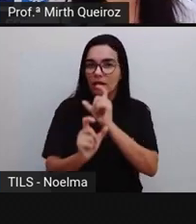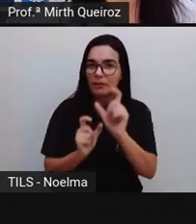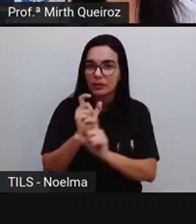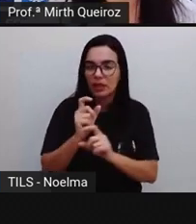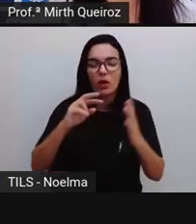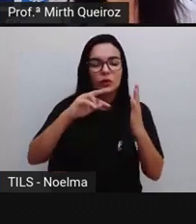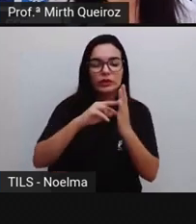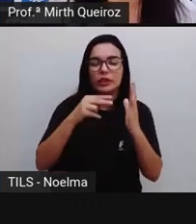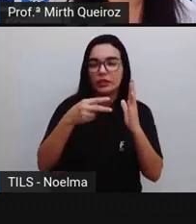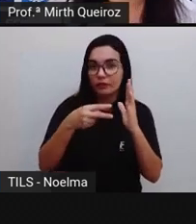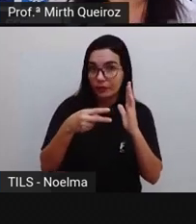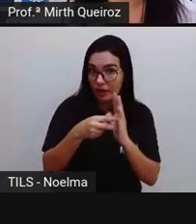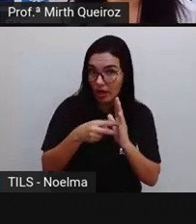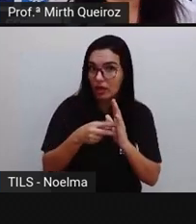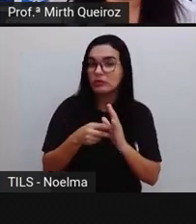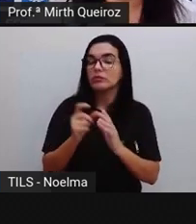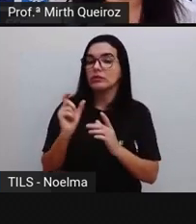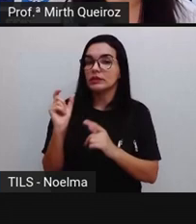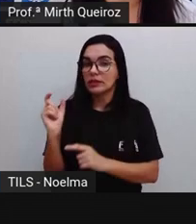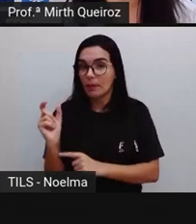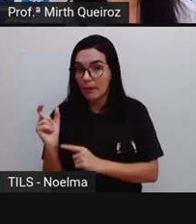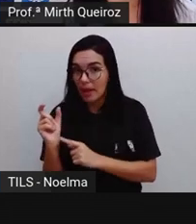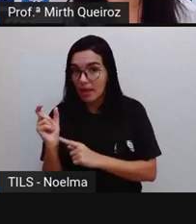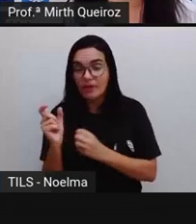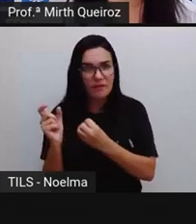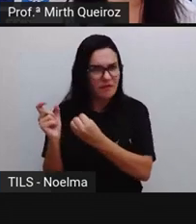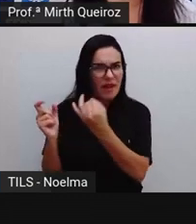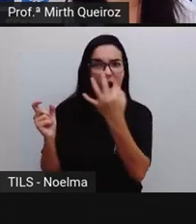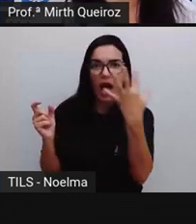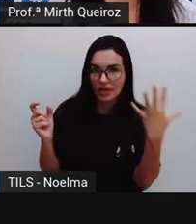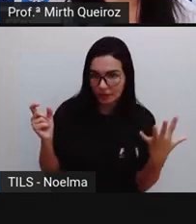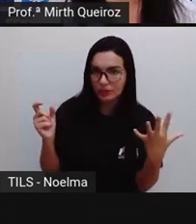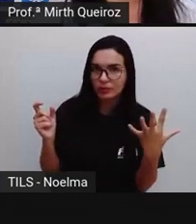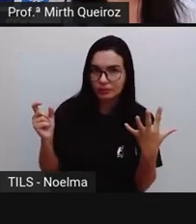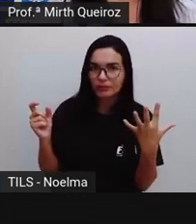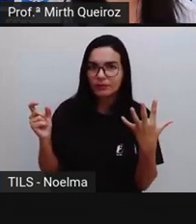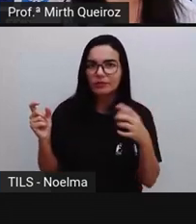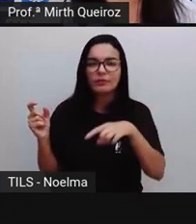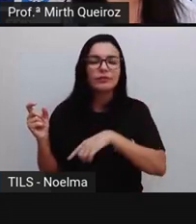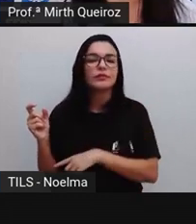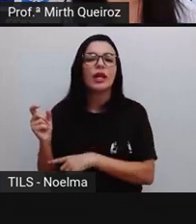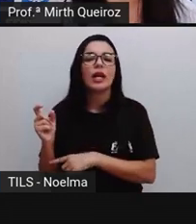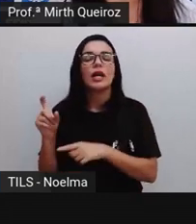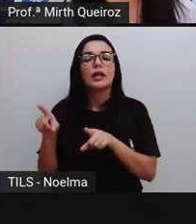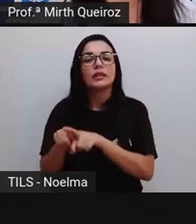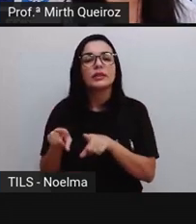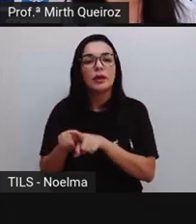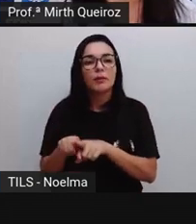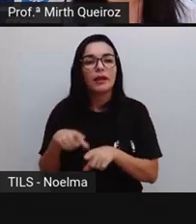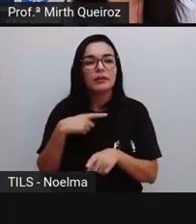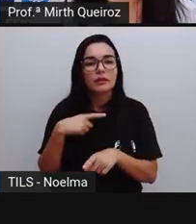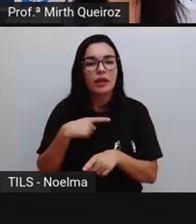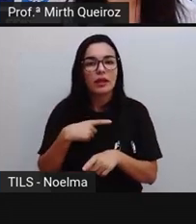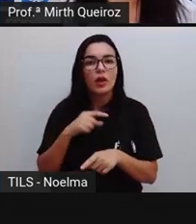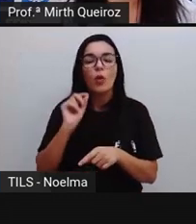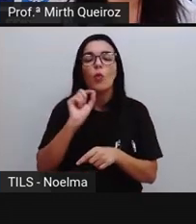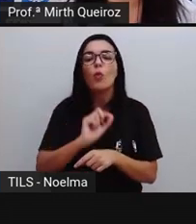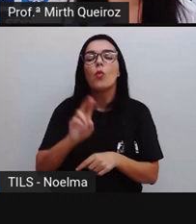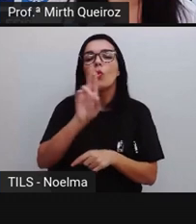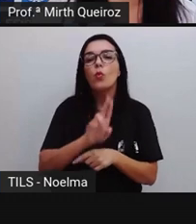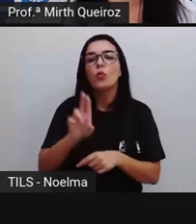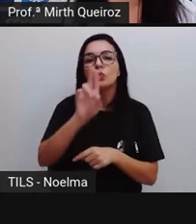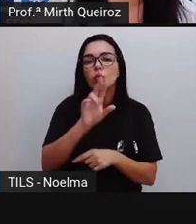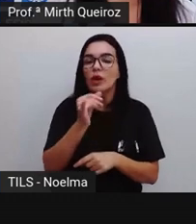dessa palavra, né, os vários significados, como a gente viu com a palavra grilo, e ainda a gente pode ter aí o uso,